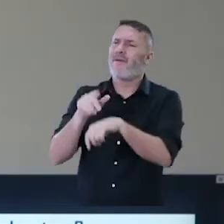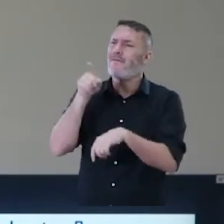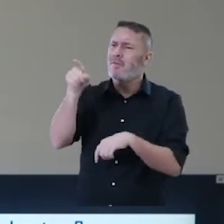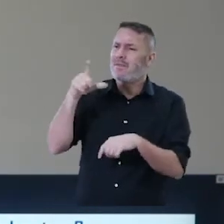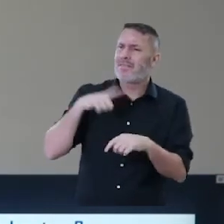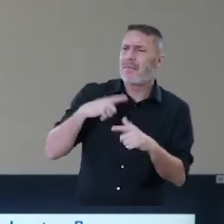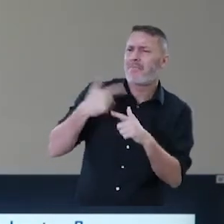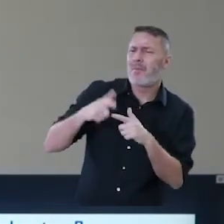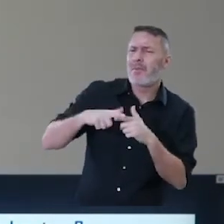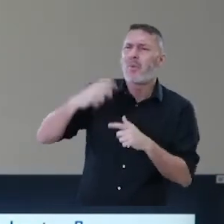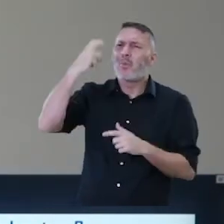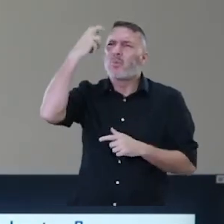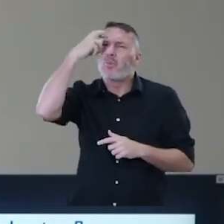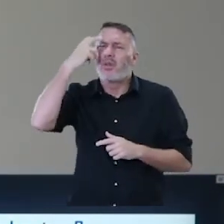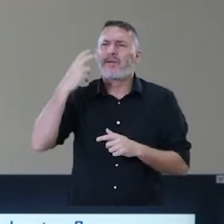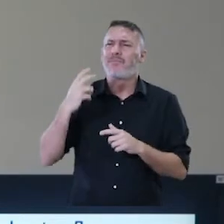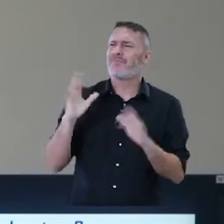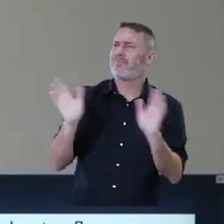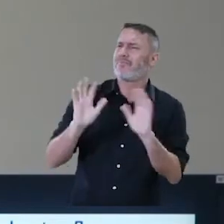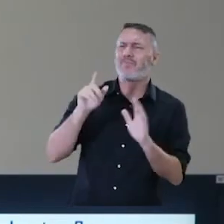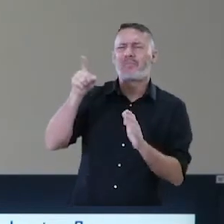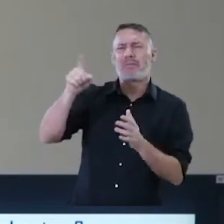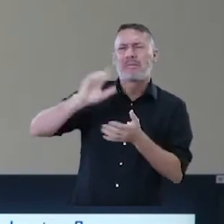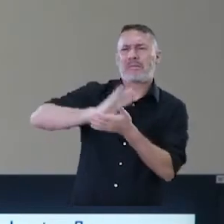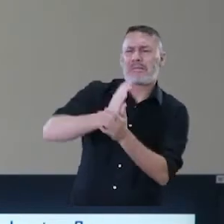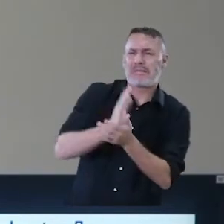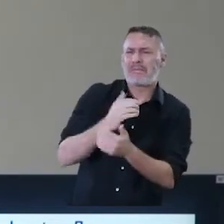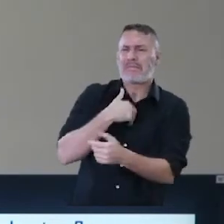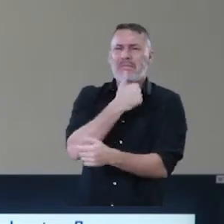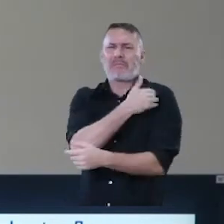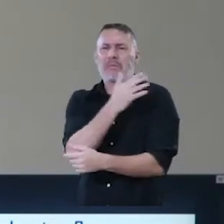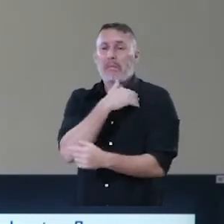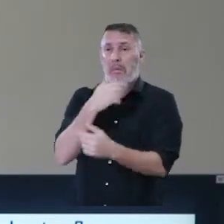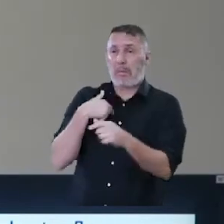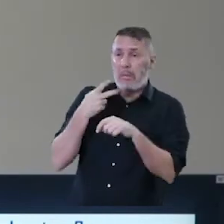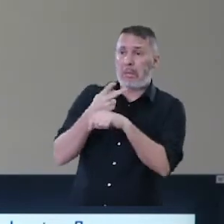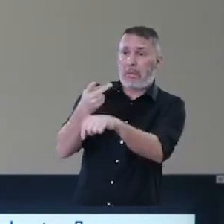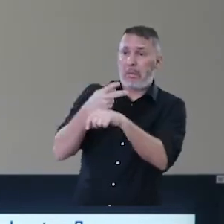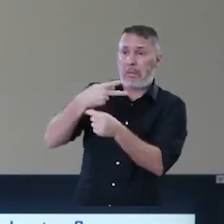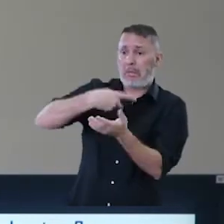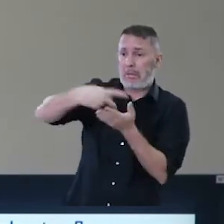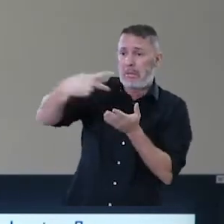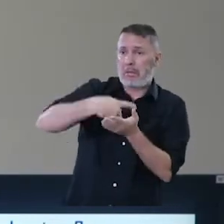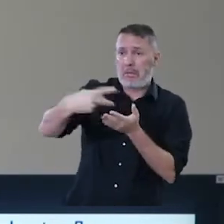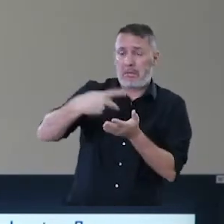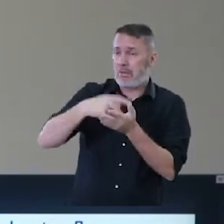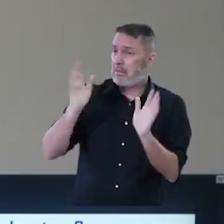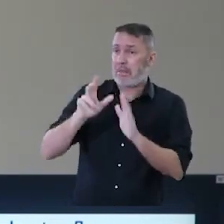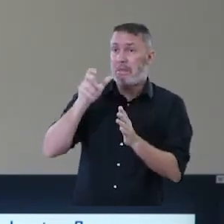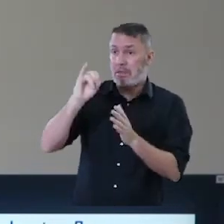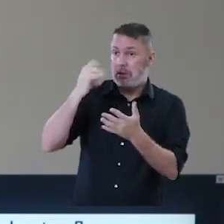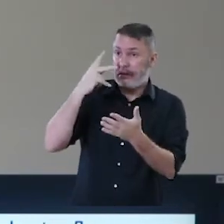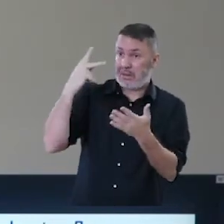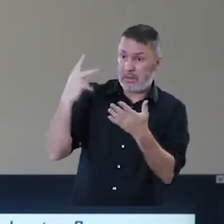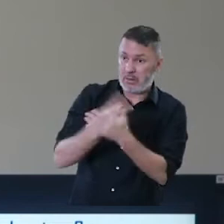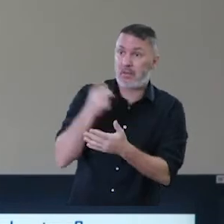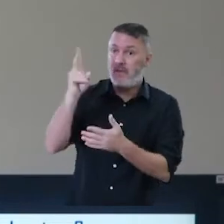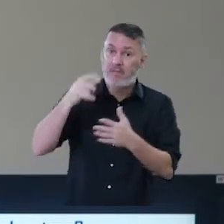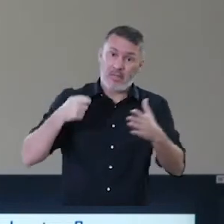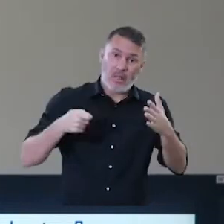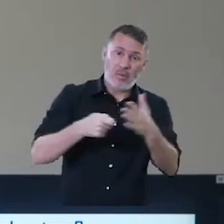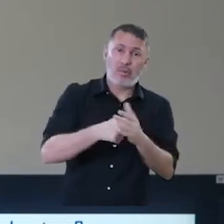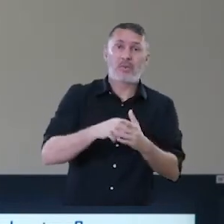Você é um sujeito degradante. Não venha falar, meu amor, que eu vou ficar atrás de você, porque se isso acontecer, você vai ser